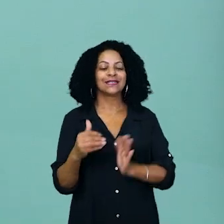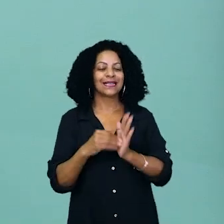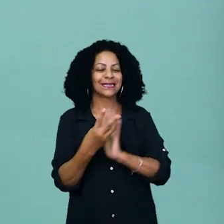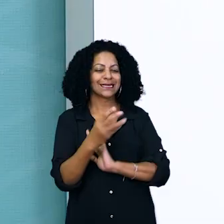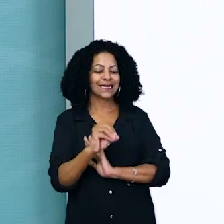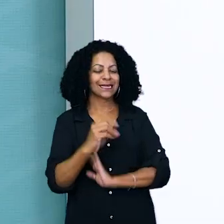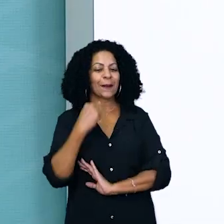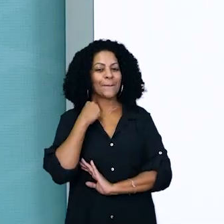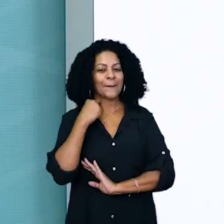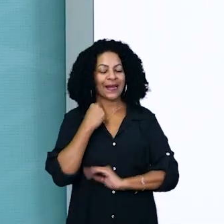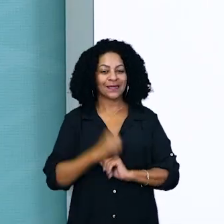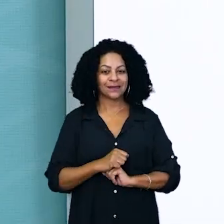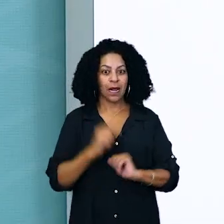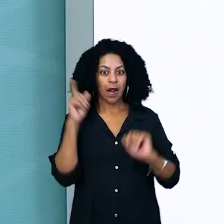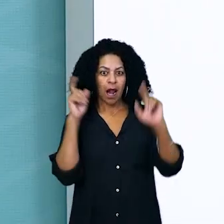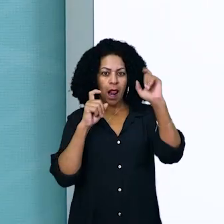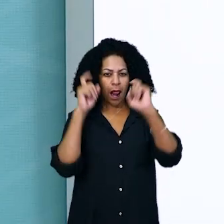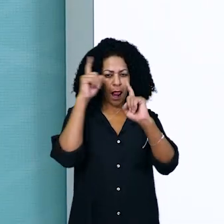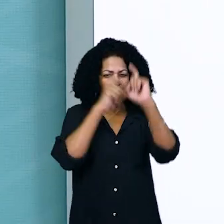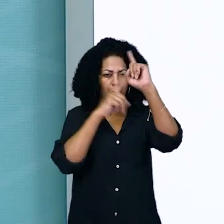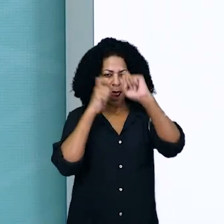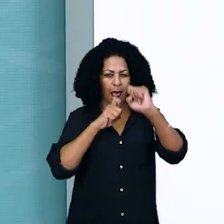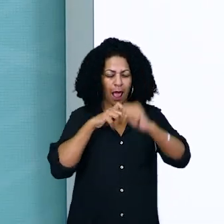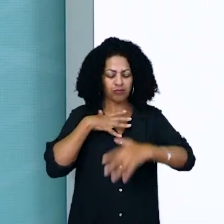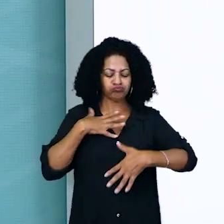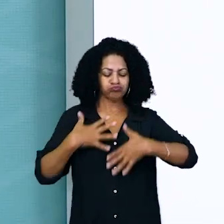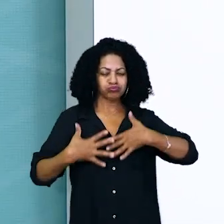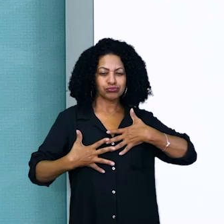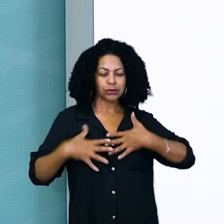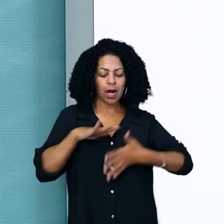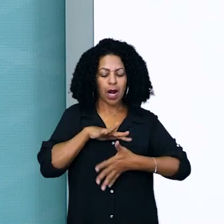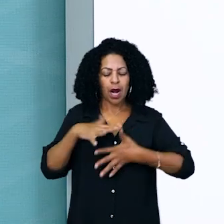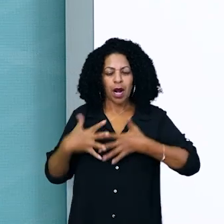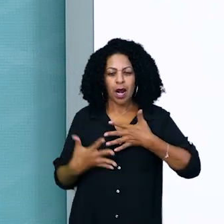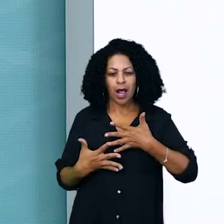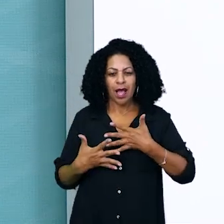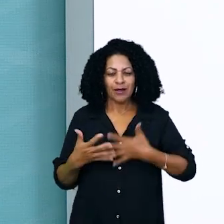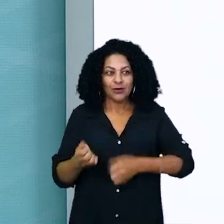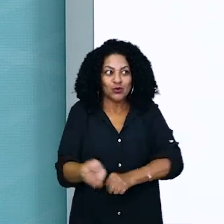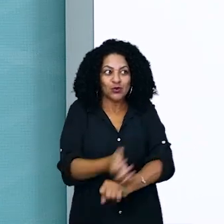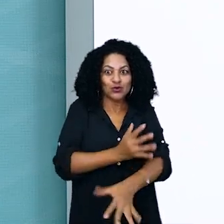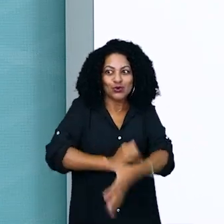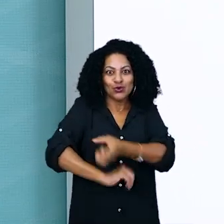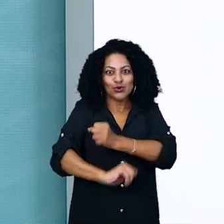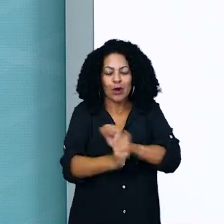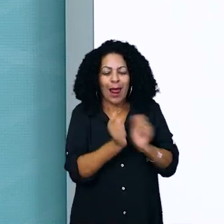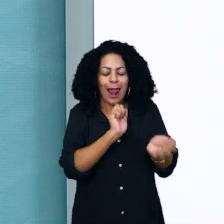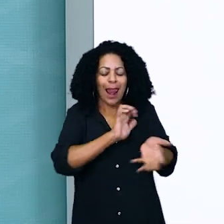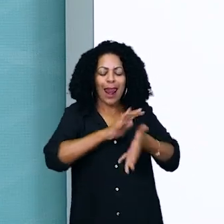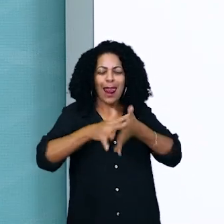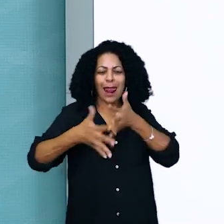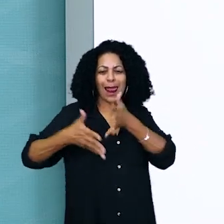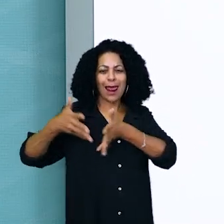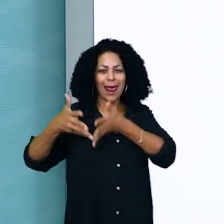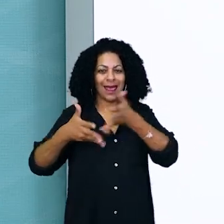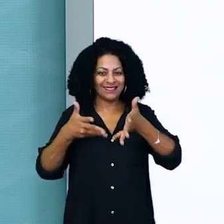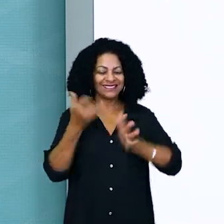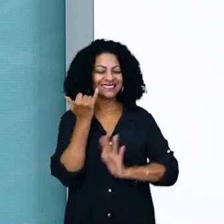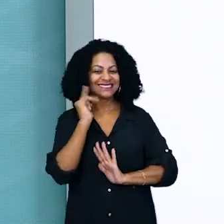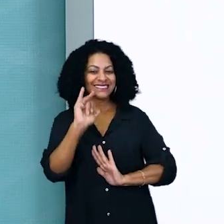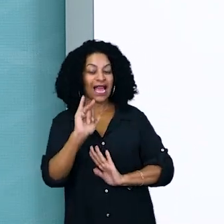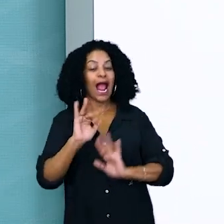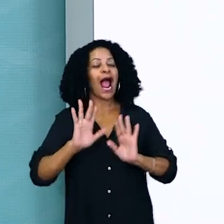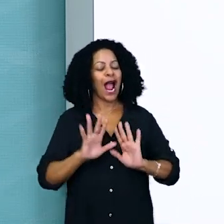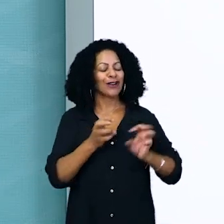30 de maio. Expressões faciais, movimentos de mãos e corpo, emoções que dão forma às palavras e ideias.